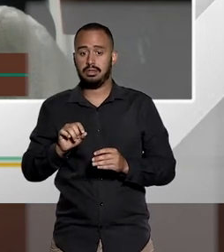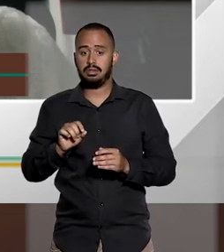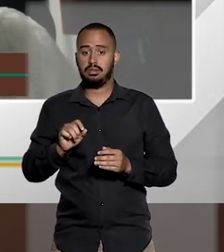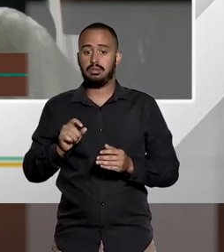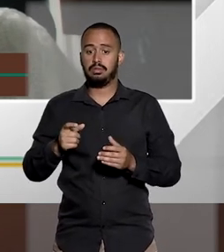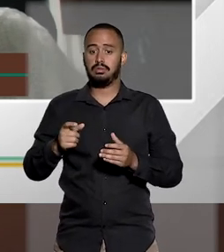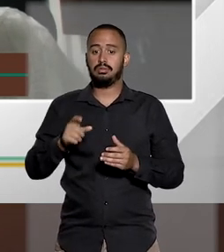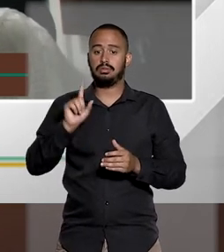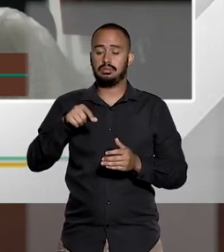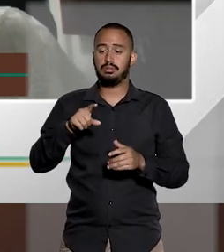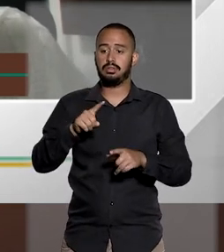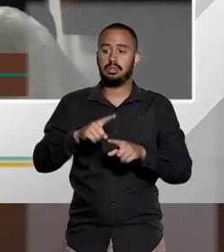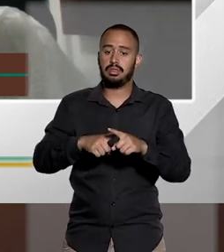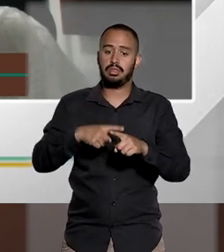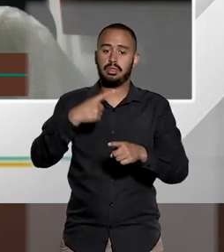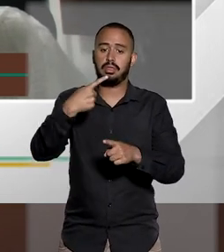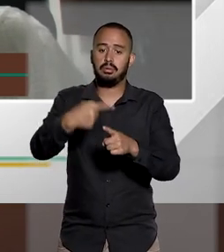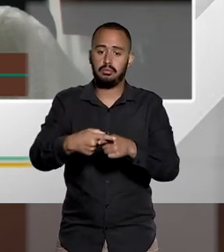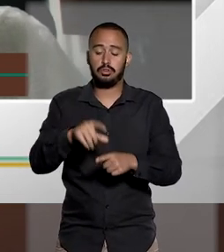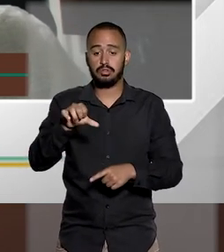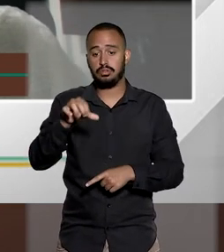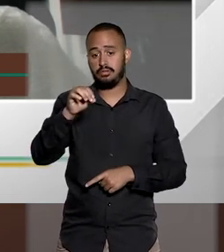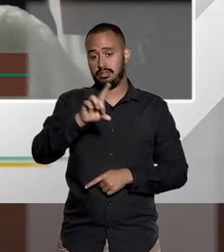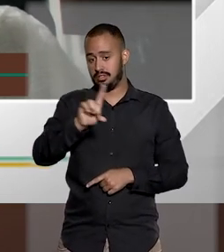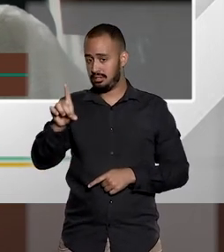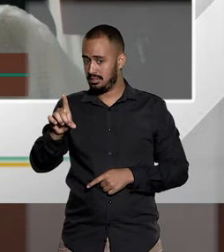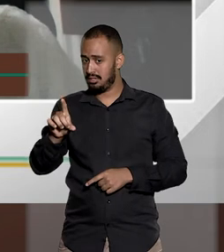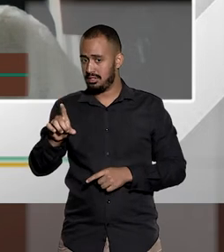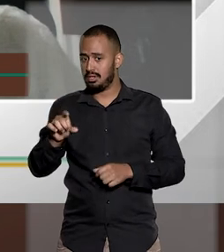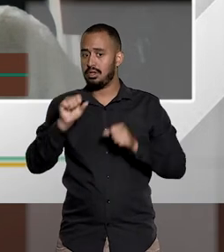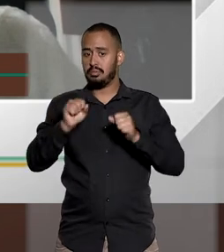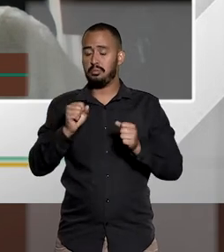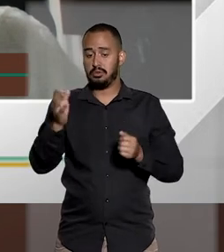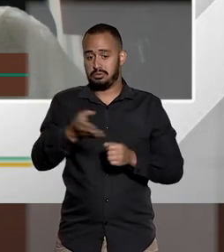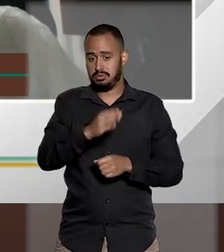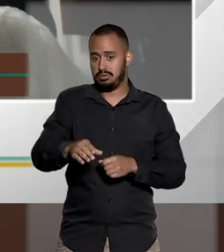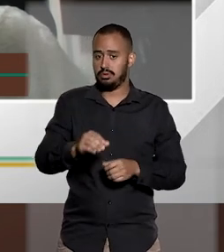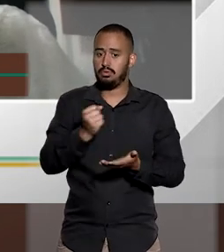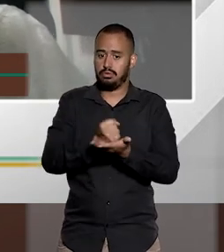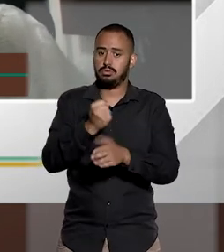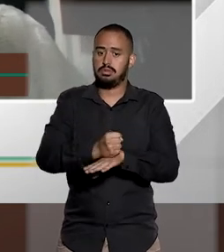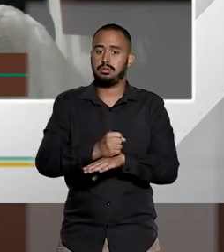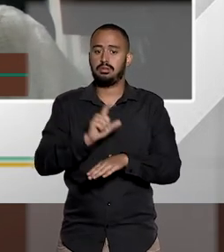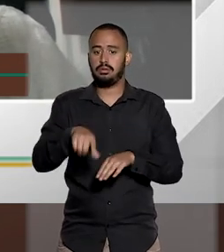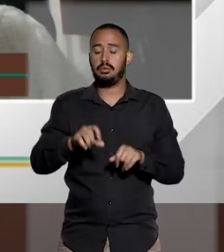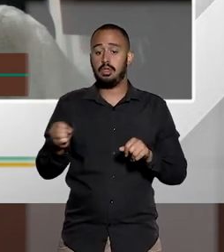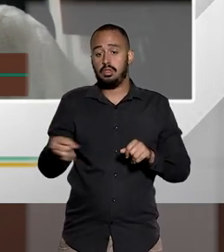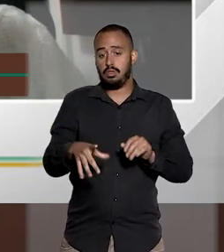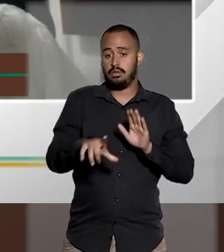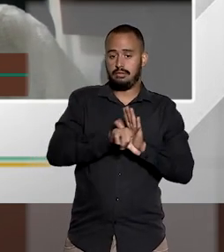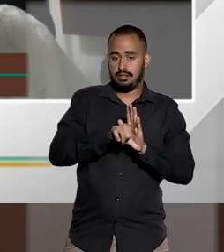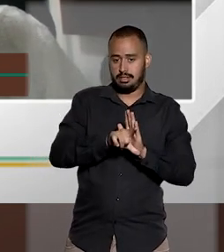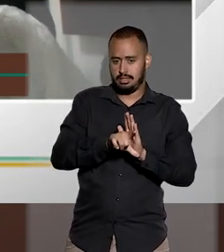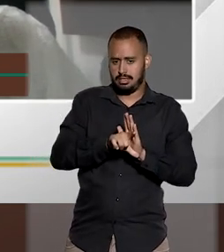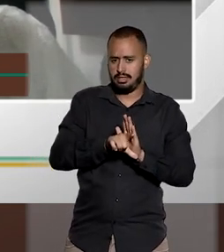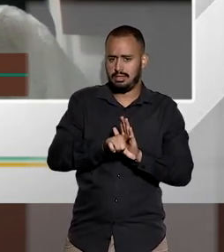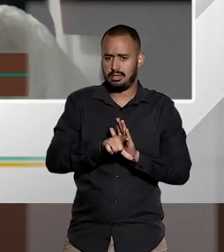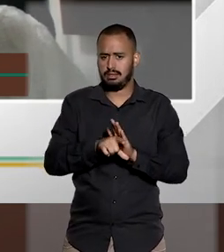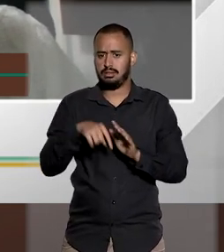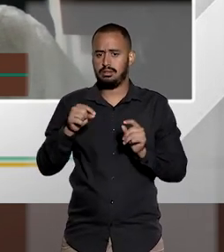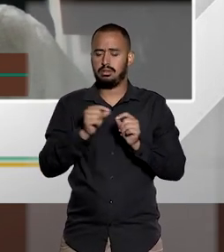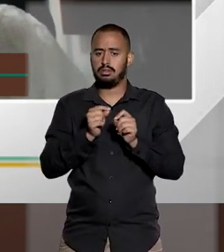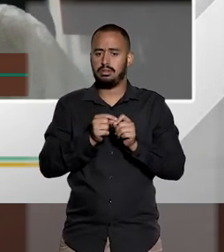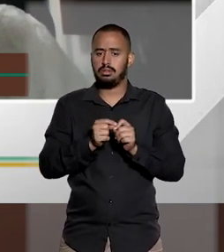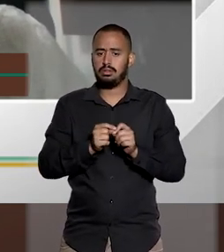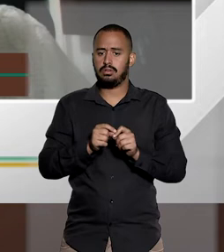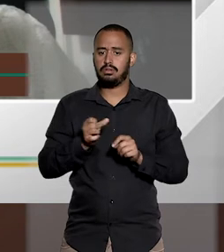execução do contrato depois de 90 dias. Na nova lei, eles não fazem uma previsão igual. Eles prevêm